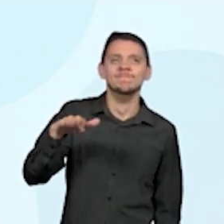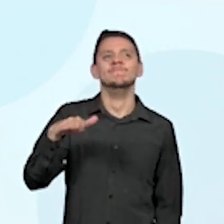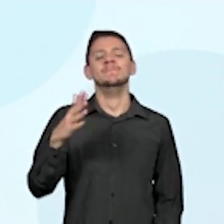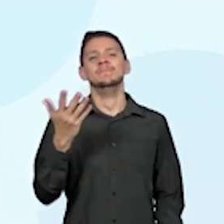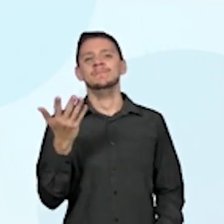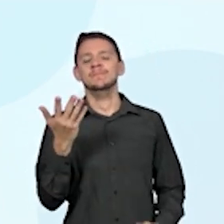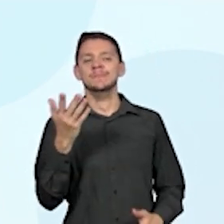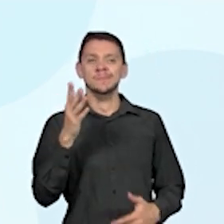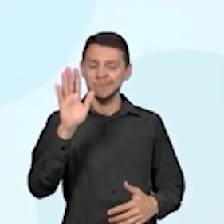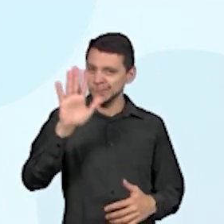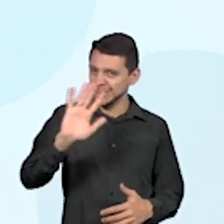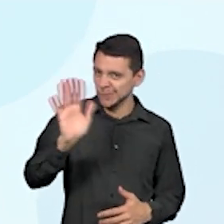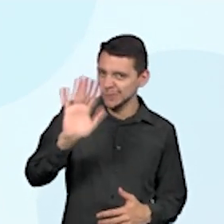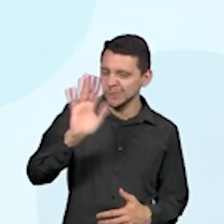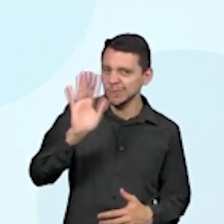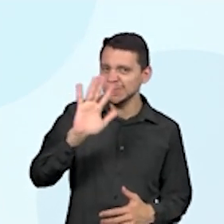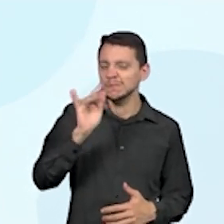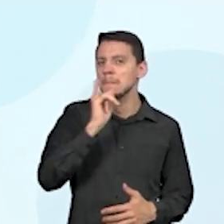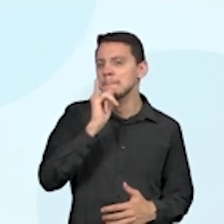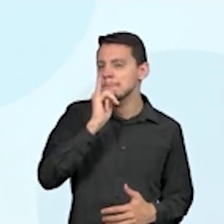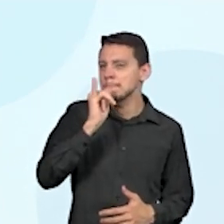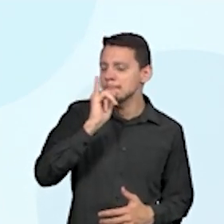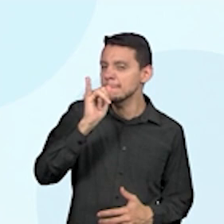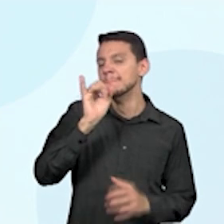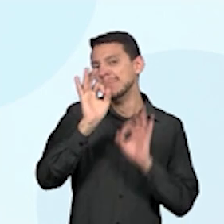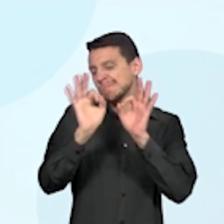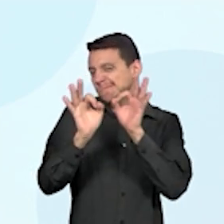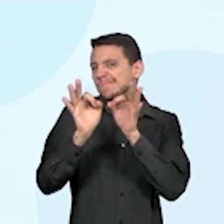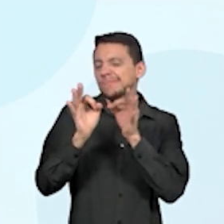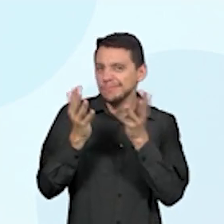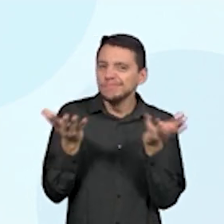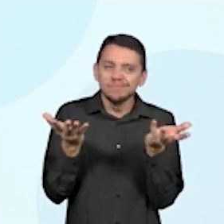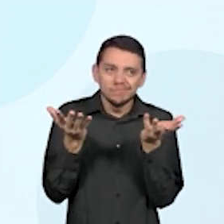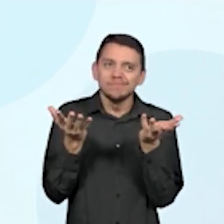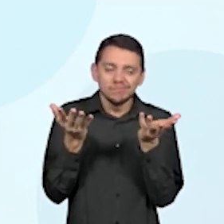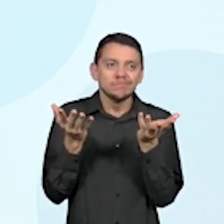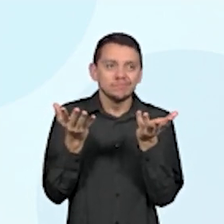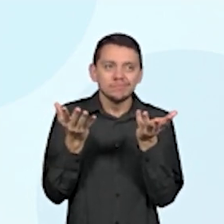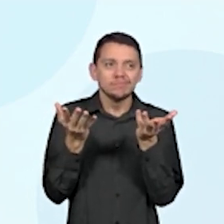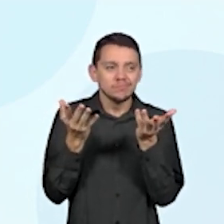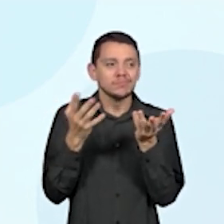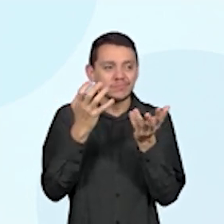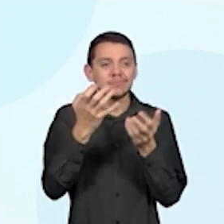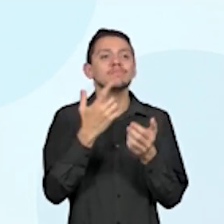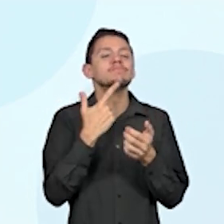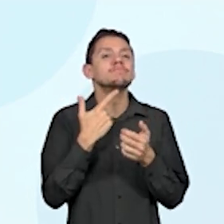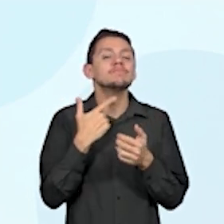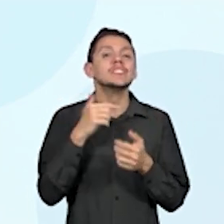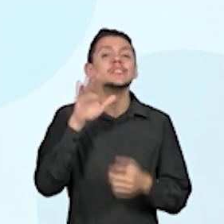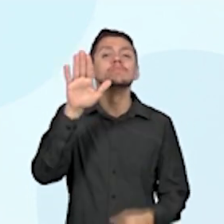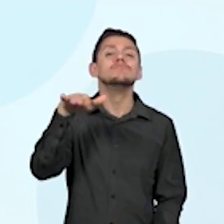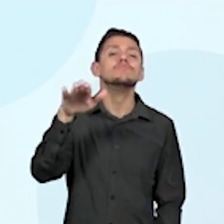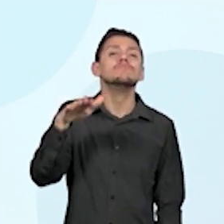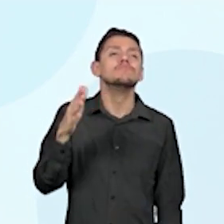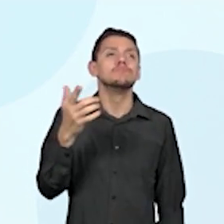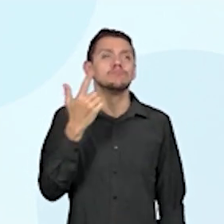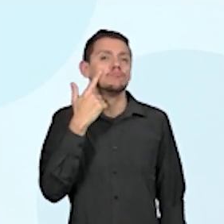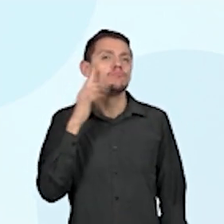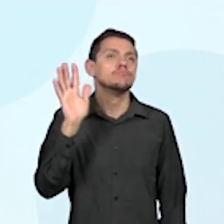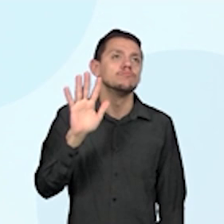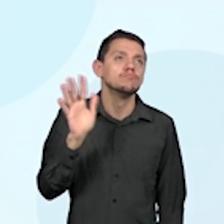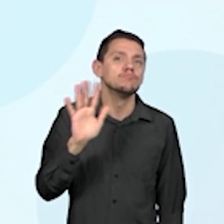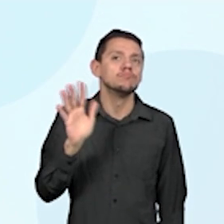exemplo, acenando? Acenando, isso. Sim. Como se estivesse querendo chamar. Então eu posso... O que vocês acham?